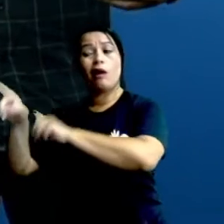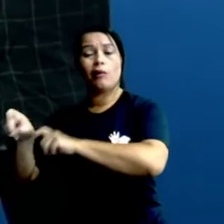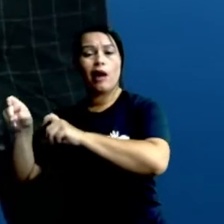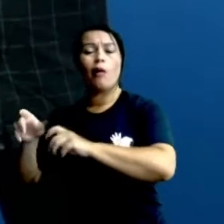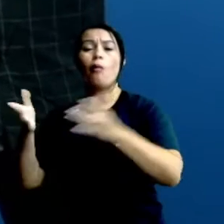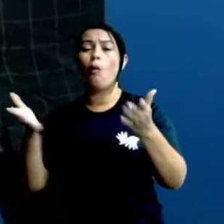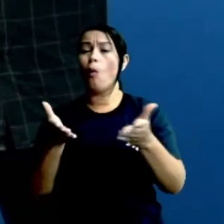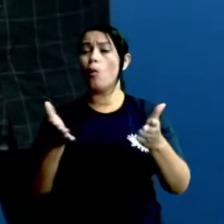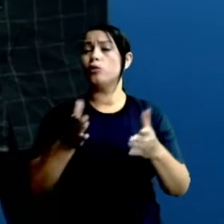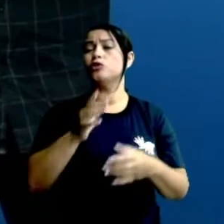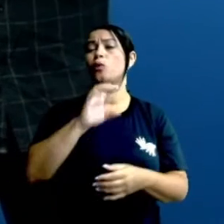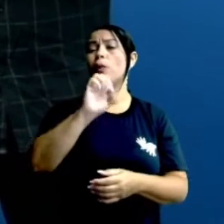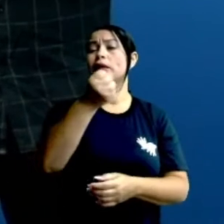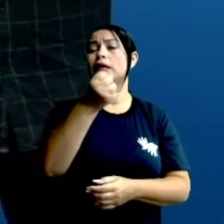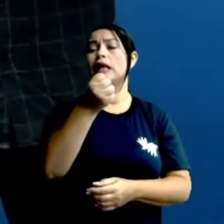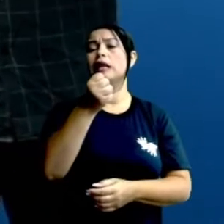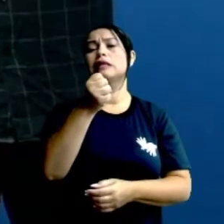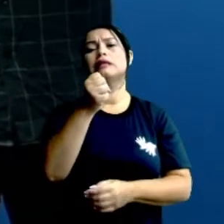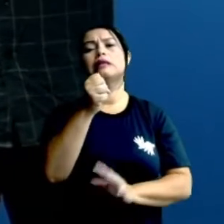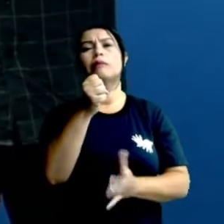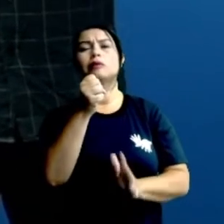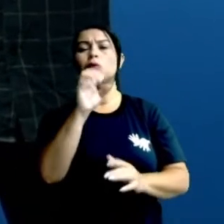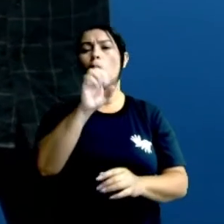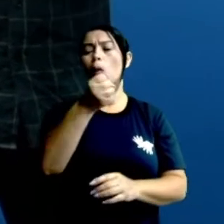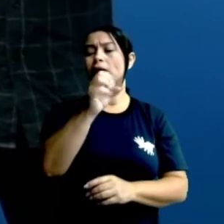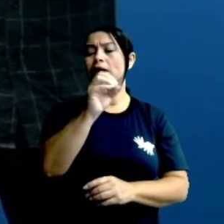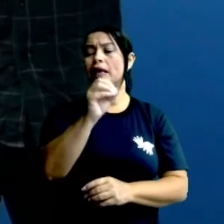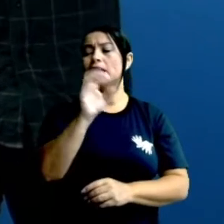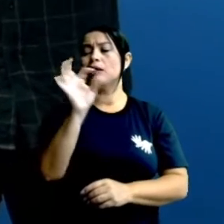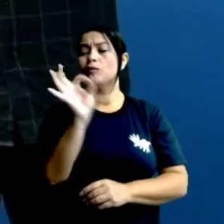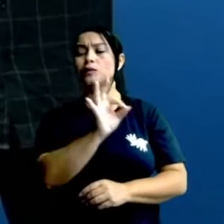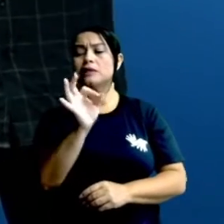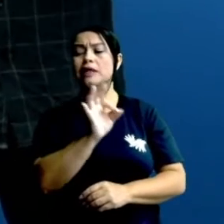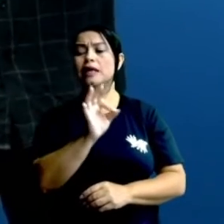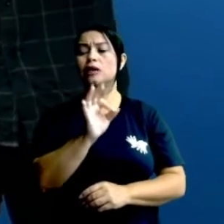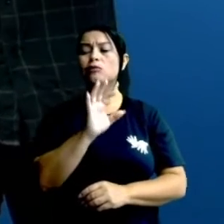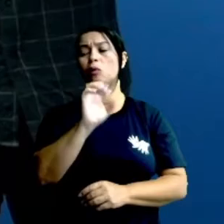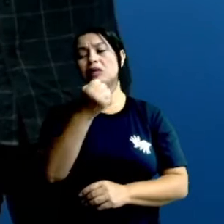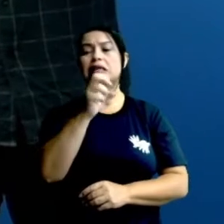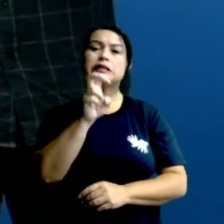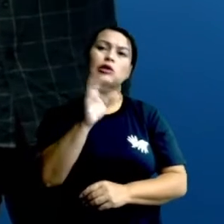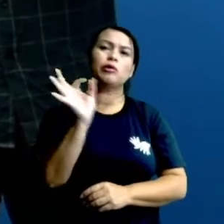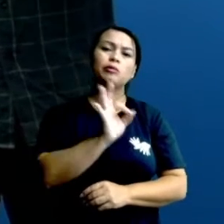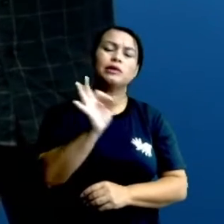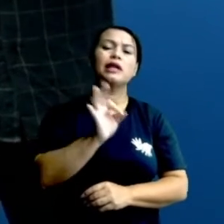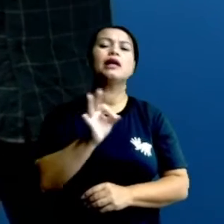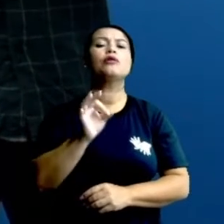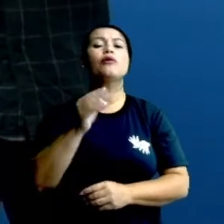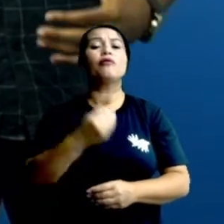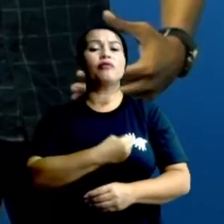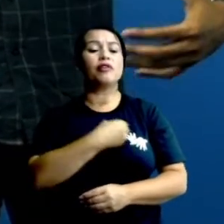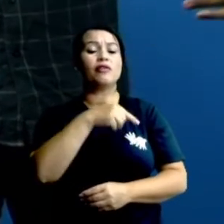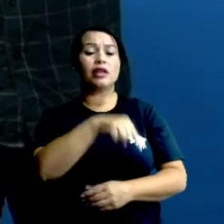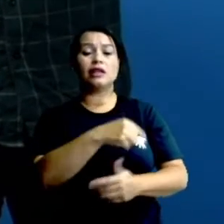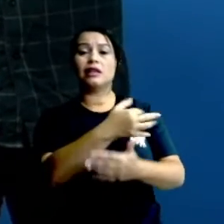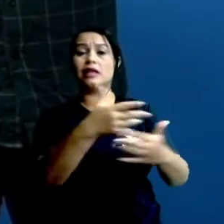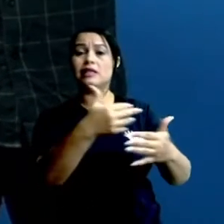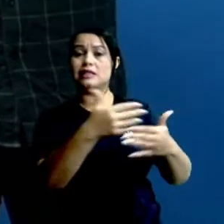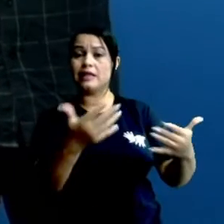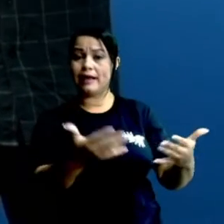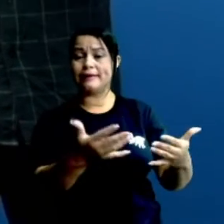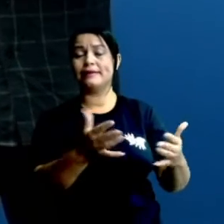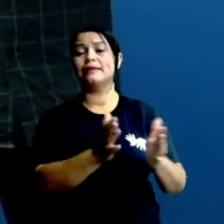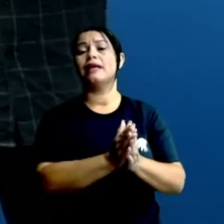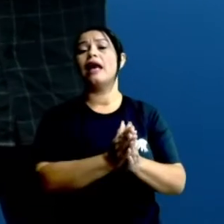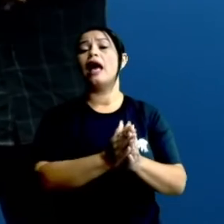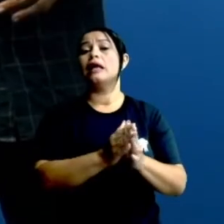hoje, mais de 86% da população vive em cidades, ou seja, o Brasil é um país urbanizado. E esse percentual tão grande